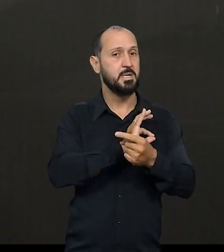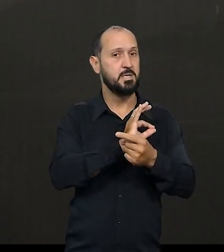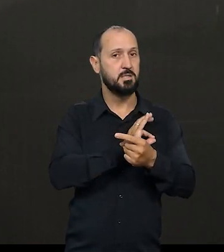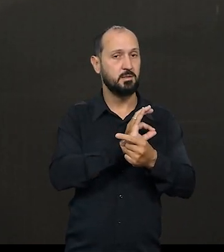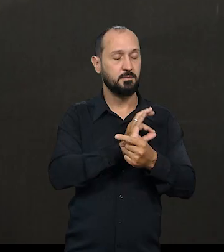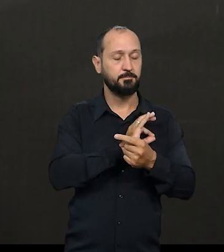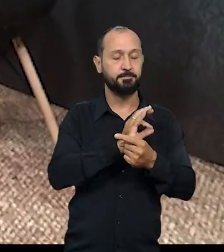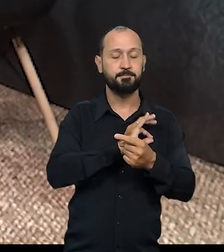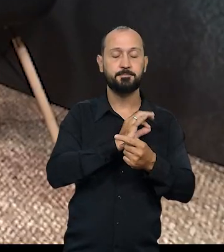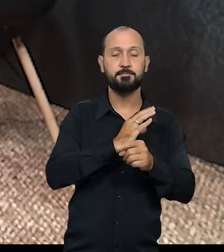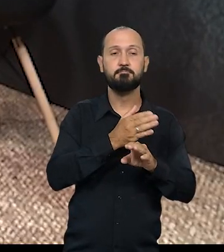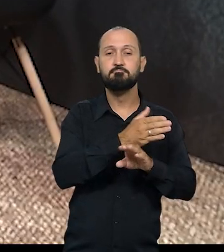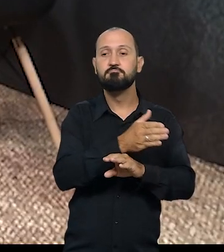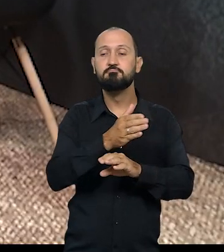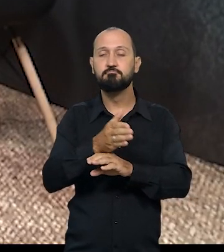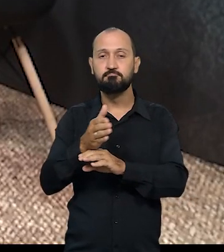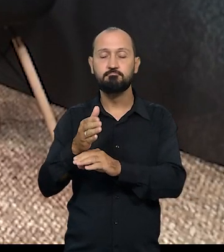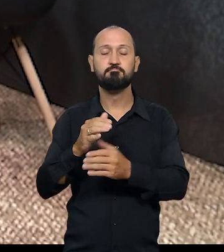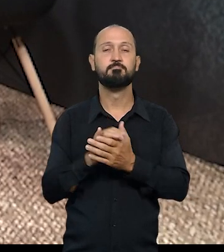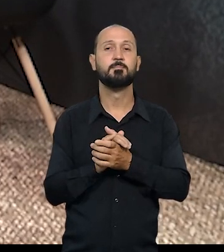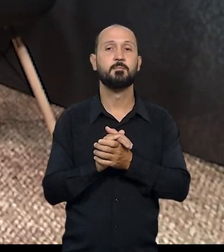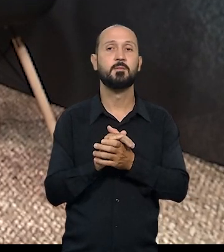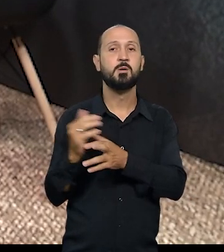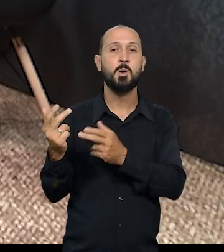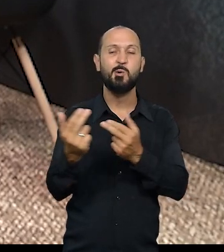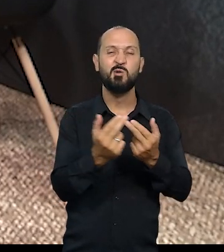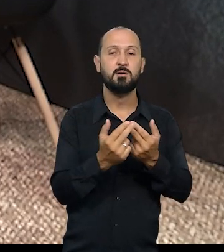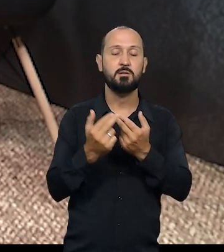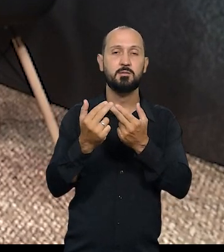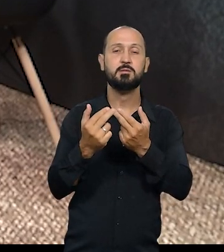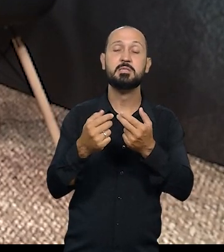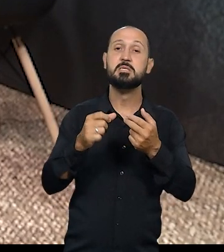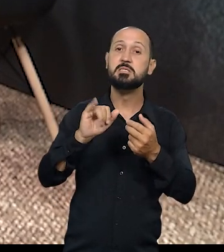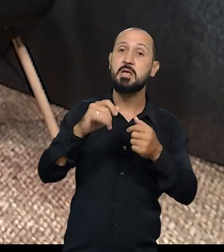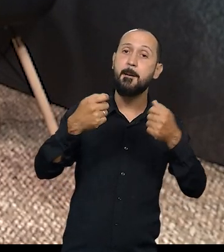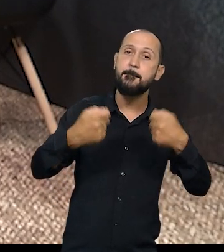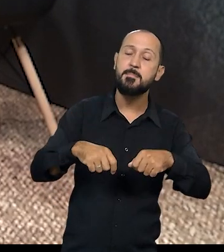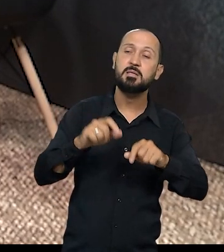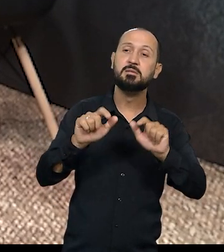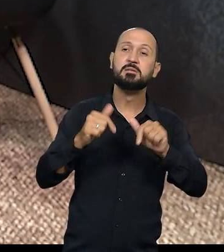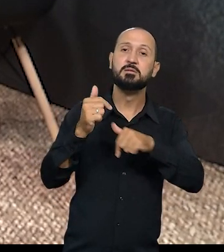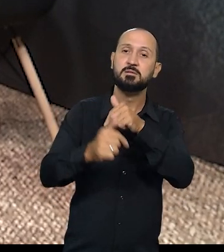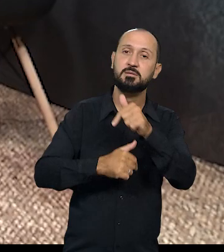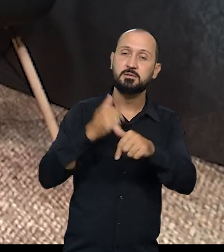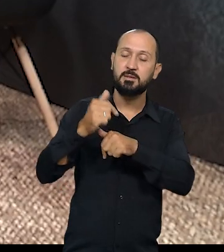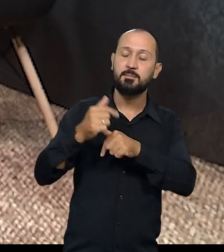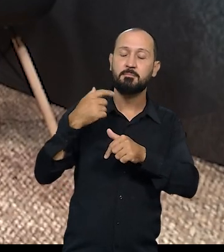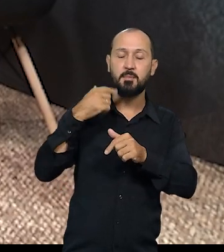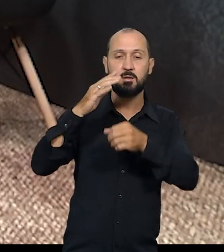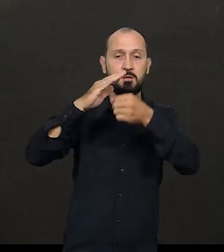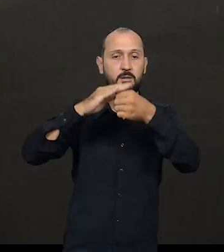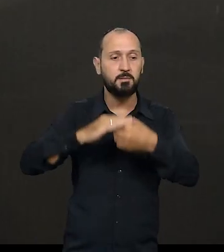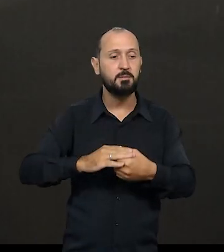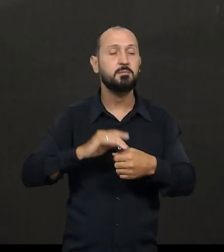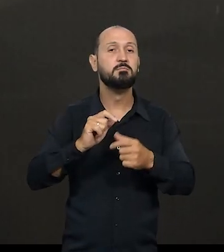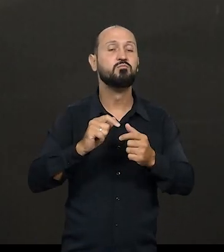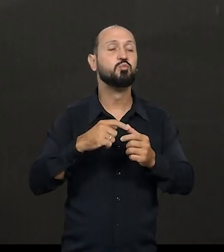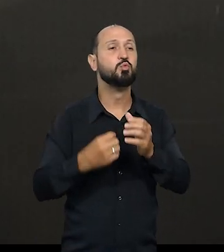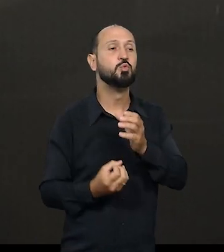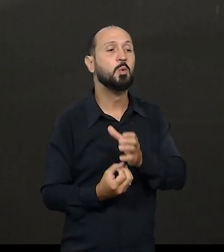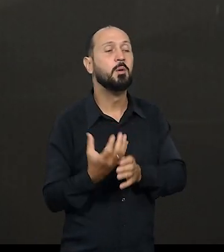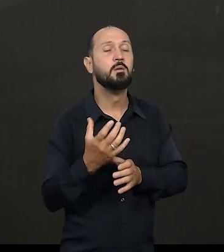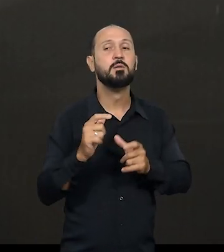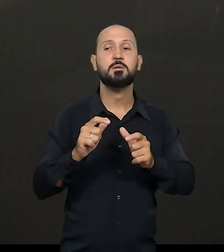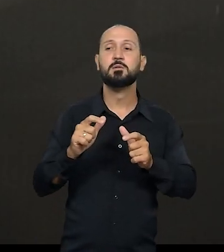montado preventivo, ostensivo preventivo, quanto também, caso necessário, nas atividades de repressão imediata e no